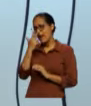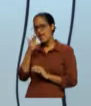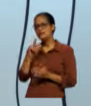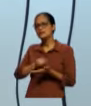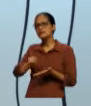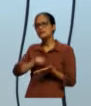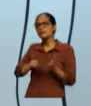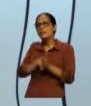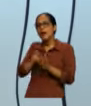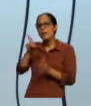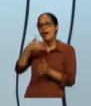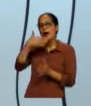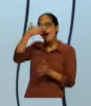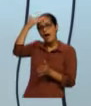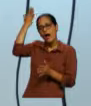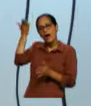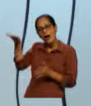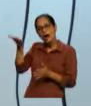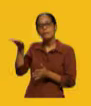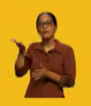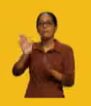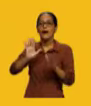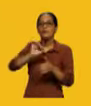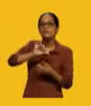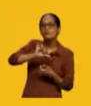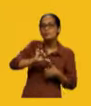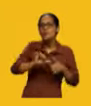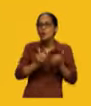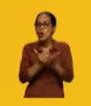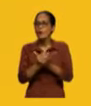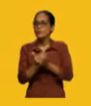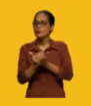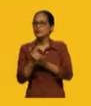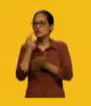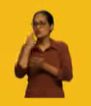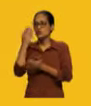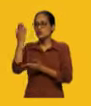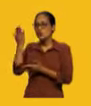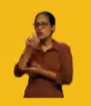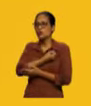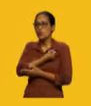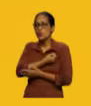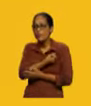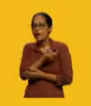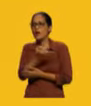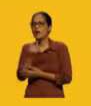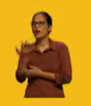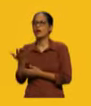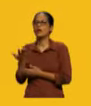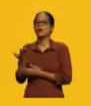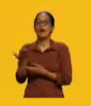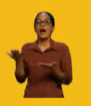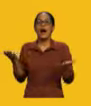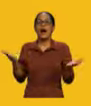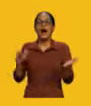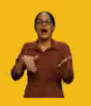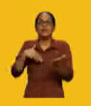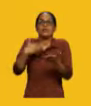ter toda a mudança, né, dos números até chegar no